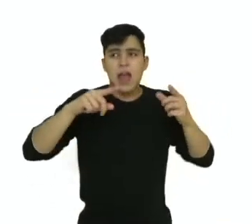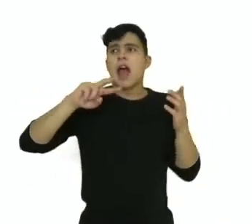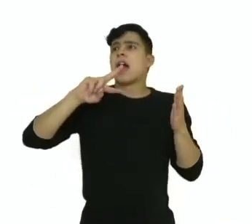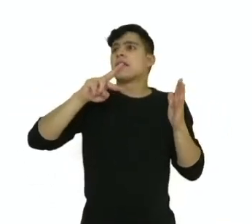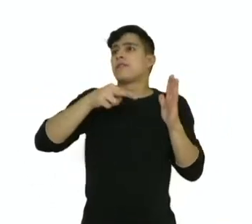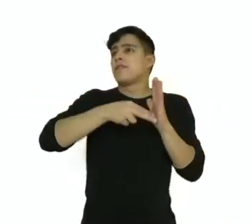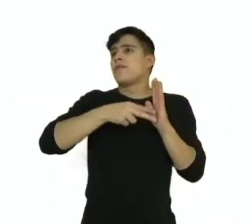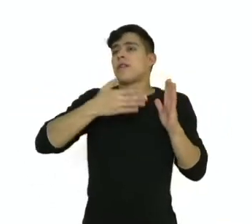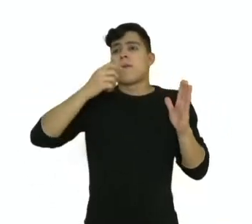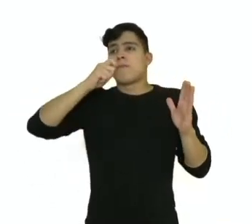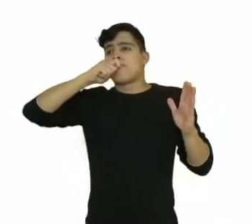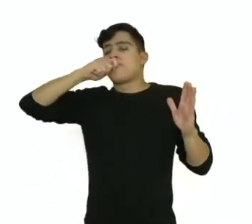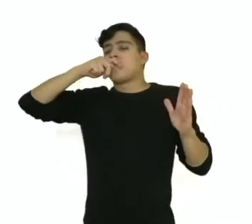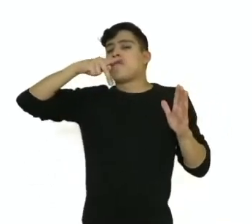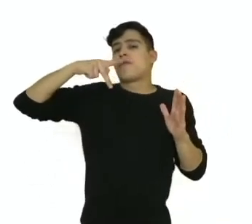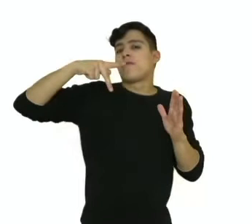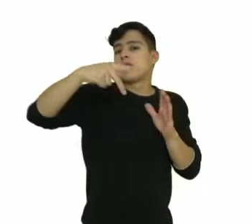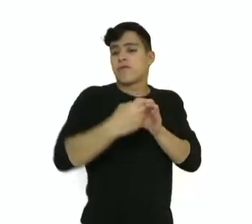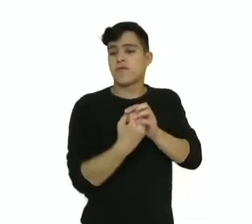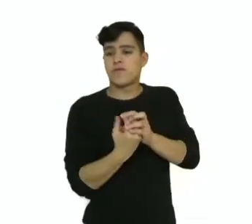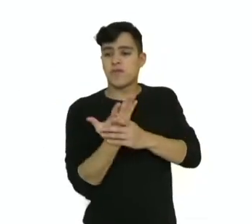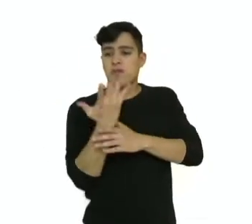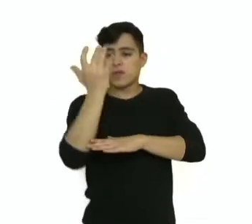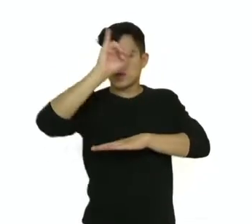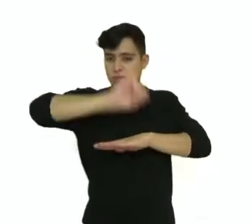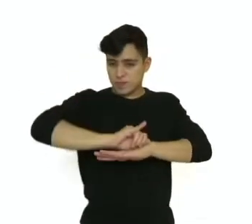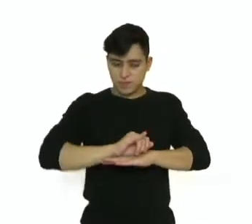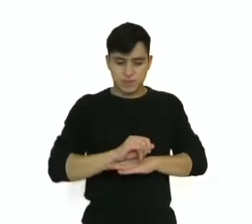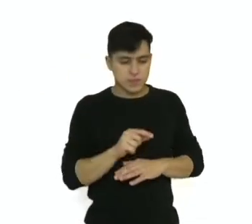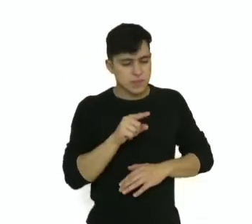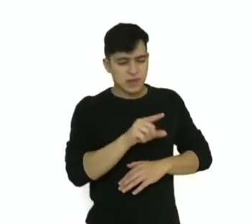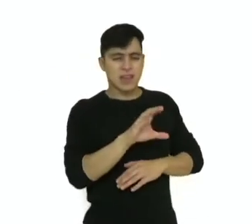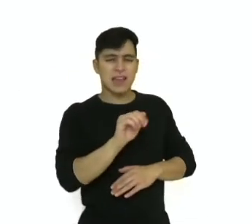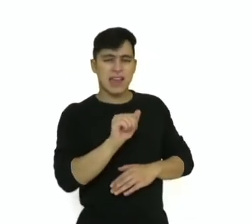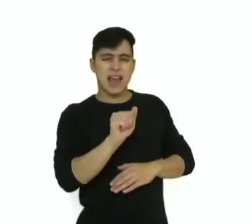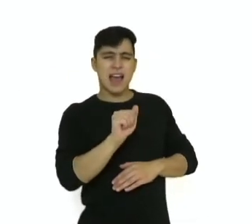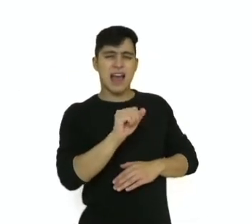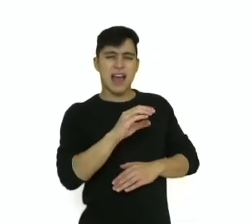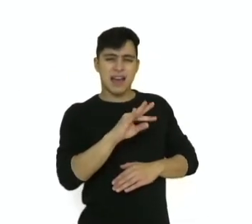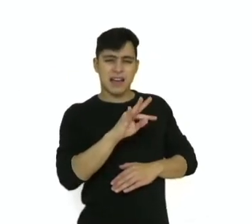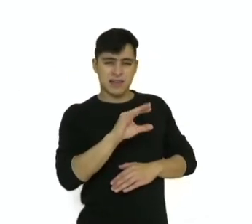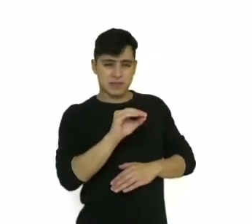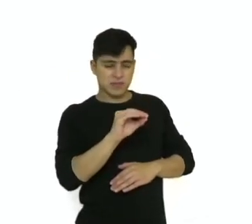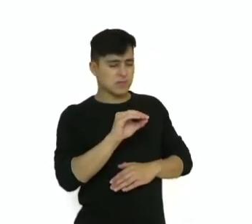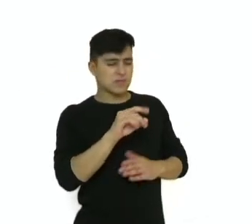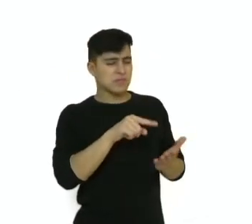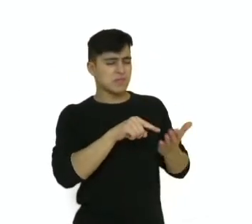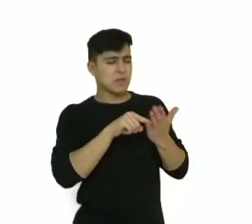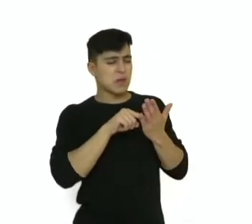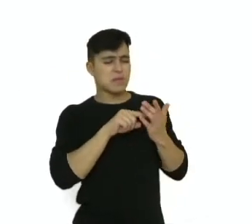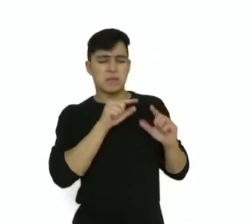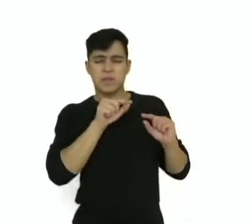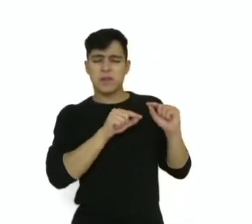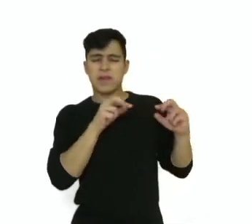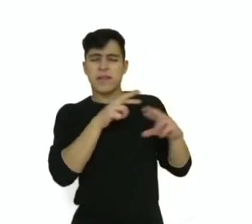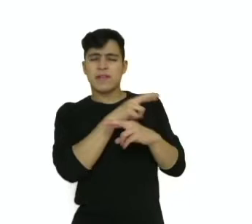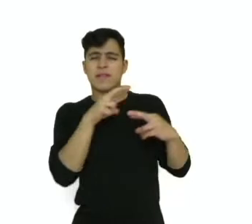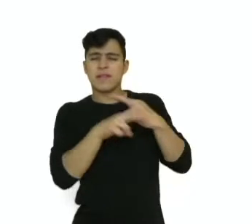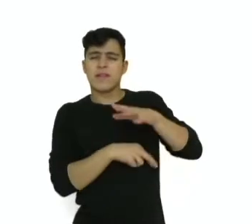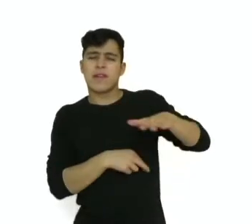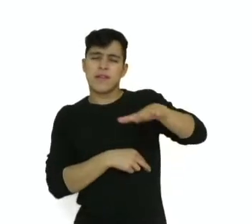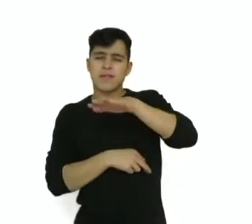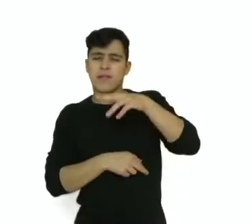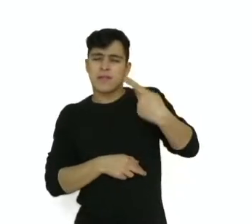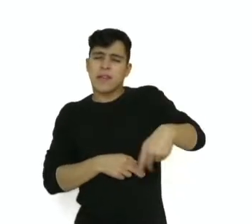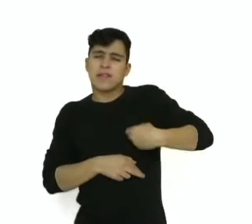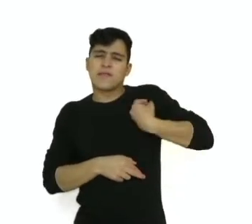local de fundação da sua capital. O que o cacto indica sobre a região em que os astecas viviam? Por que os